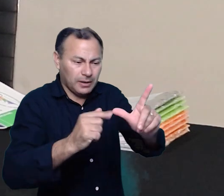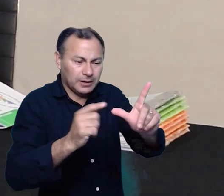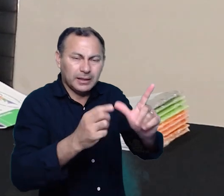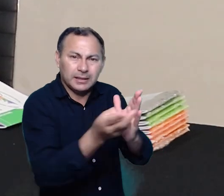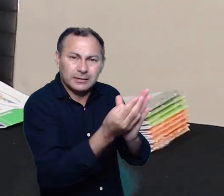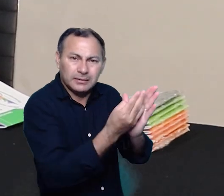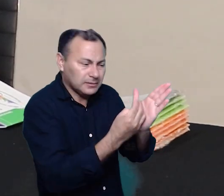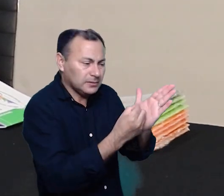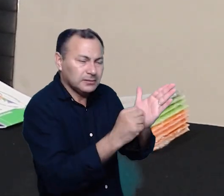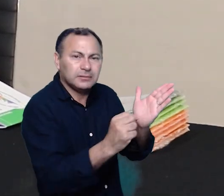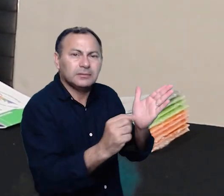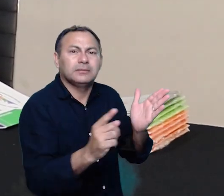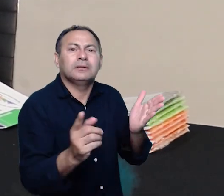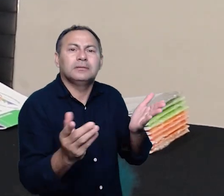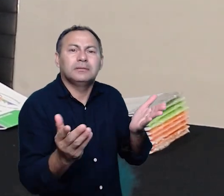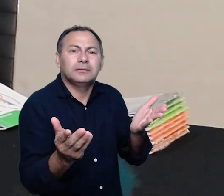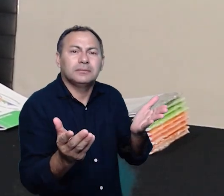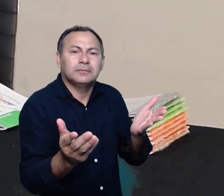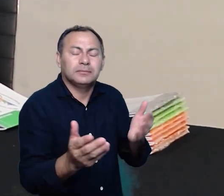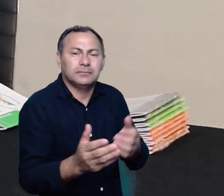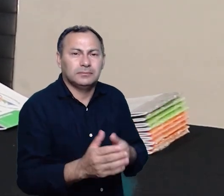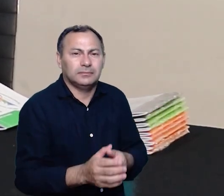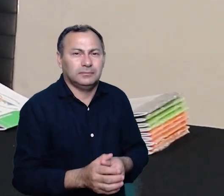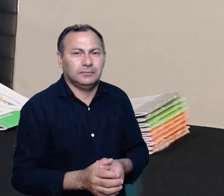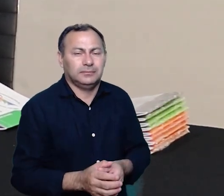Beijou letras desenhadas?